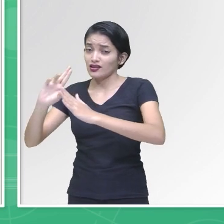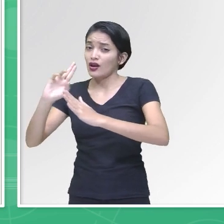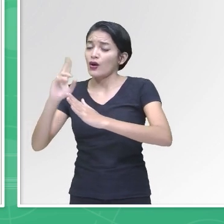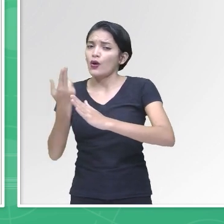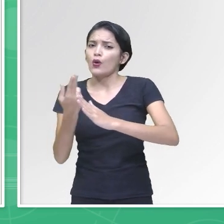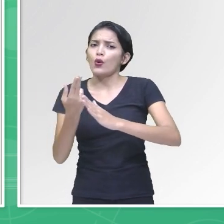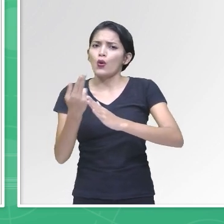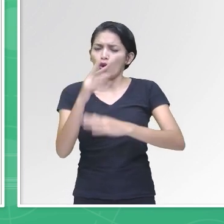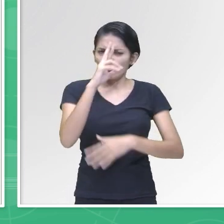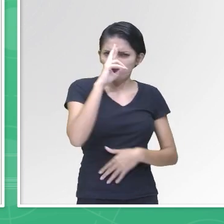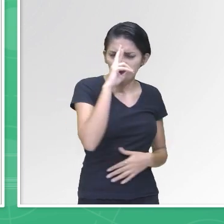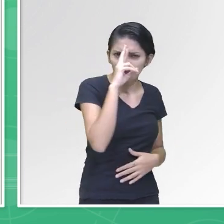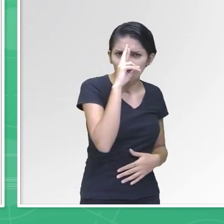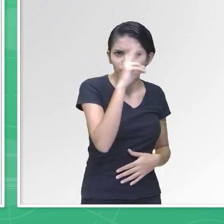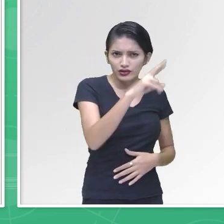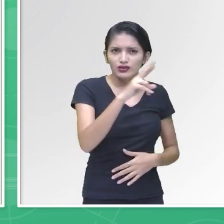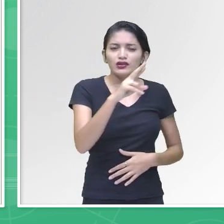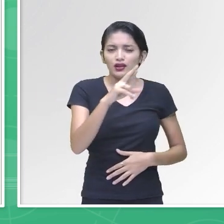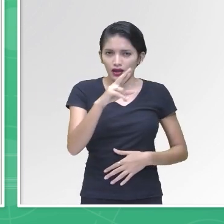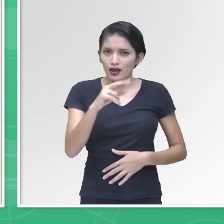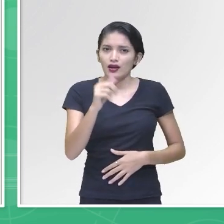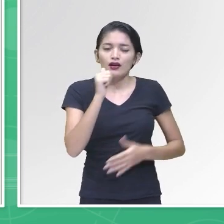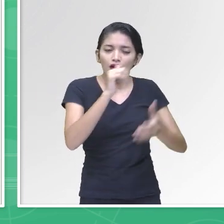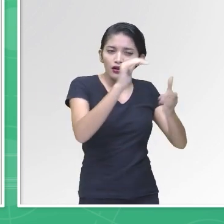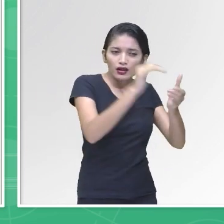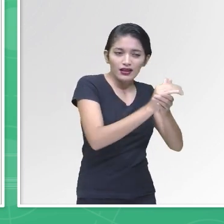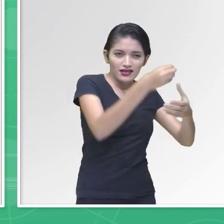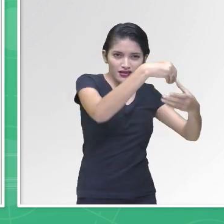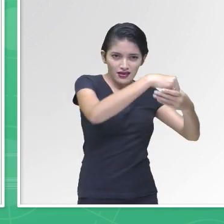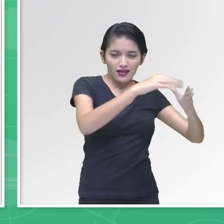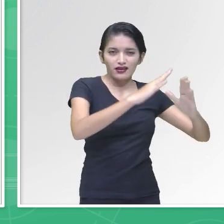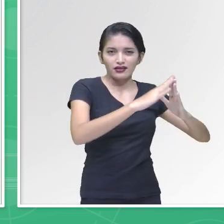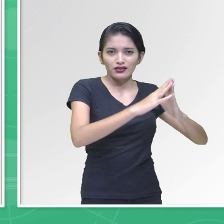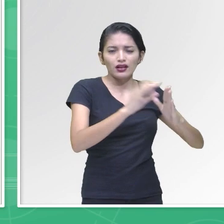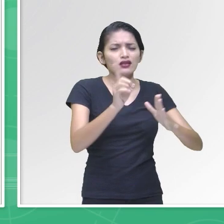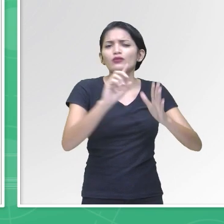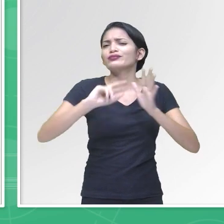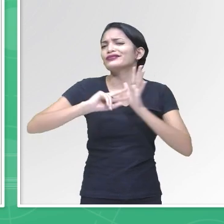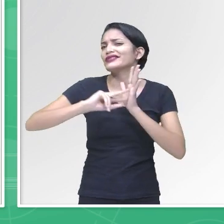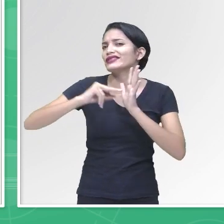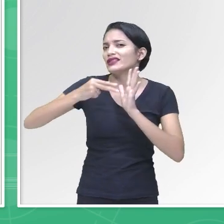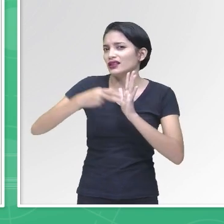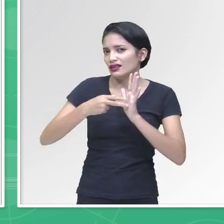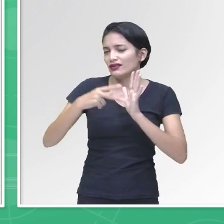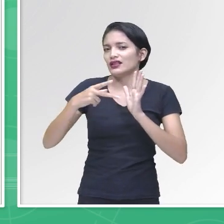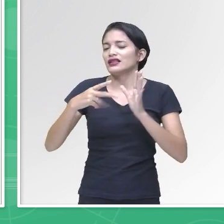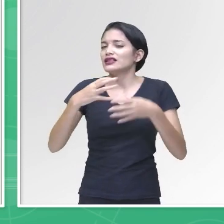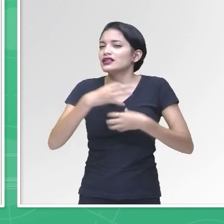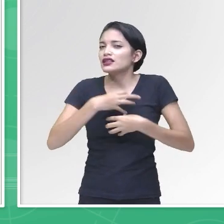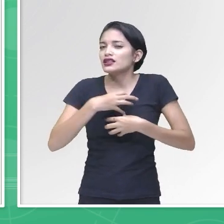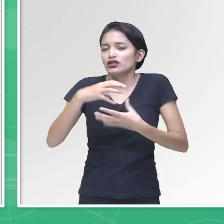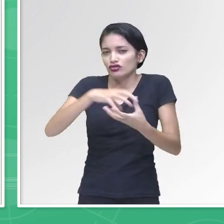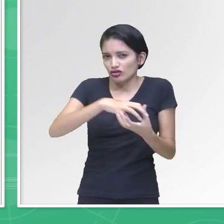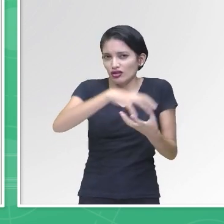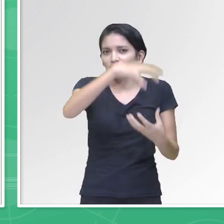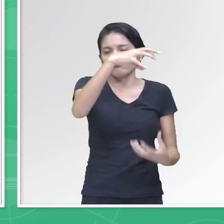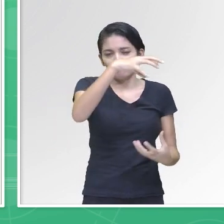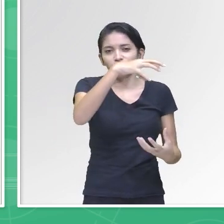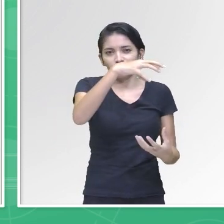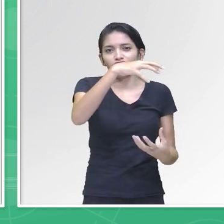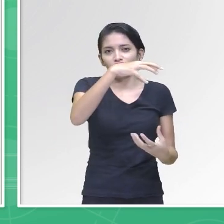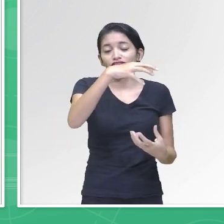tornar chefe, cônjuge no domicílio, nem sempre significa ter se tornado um adulto,